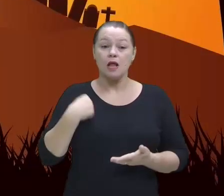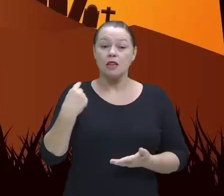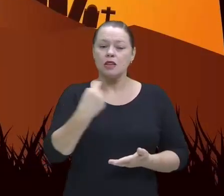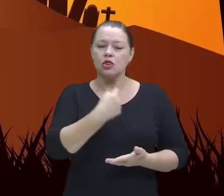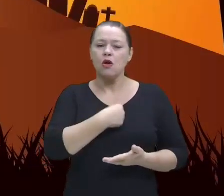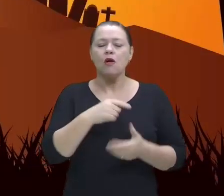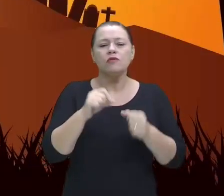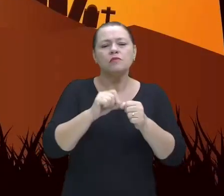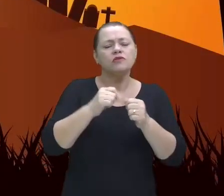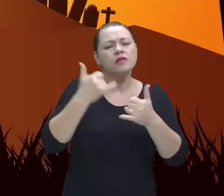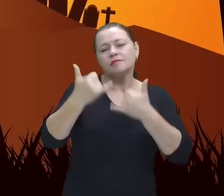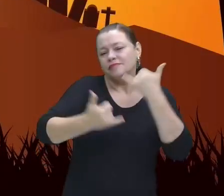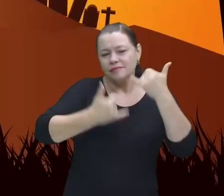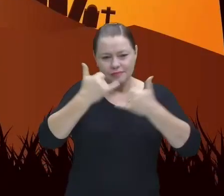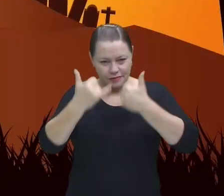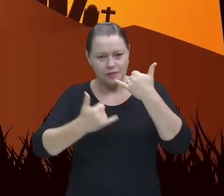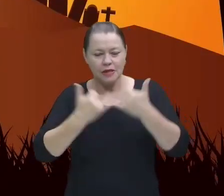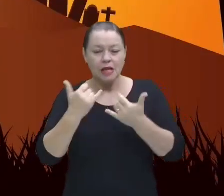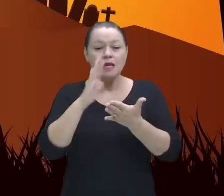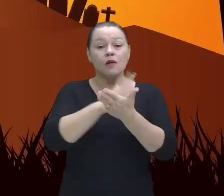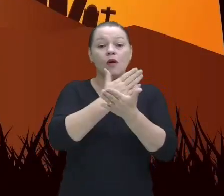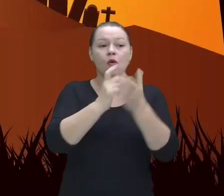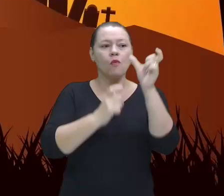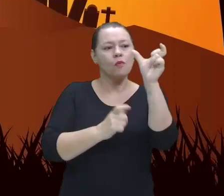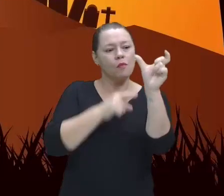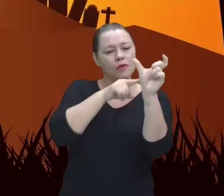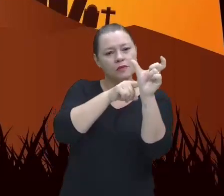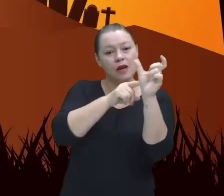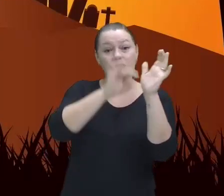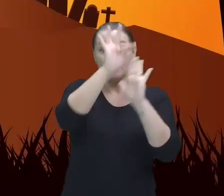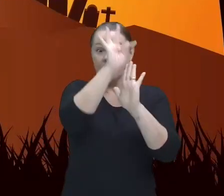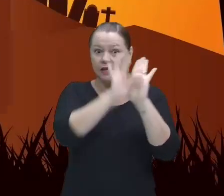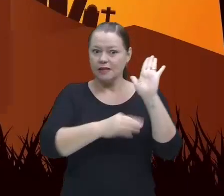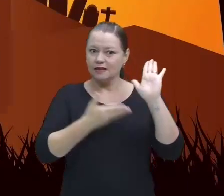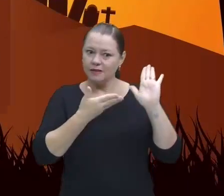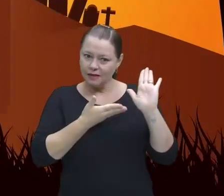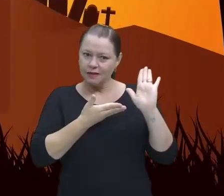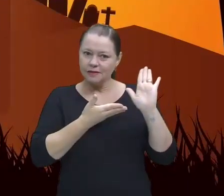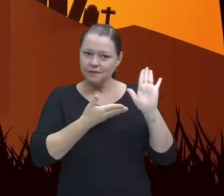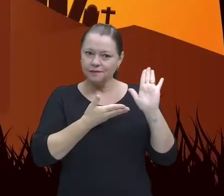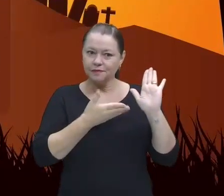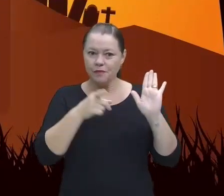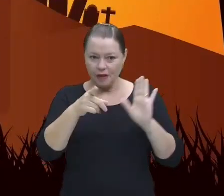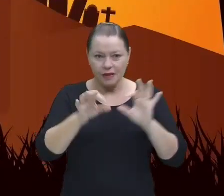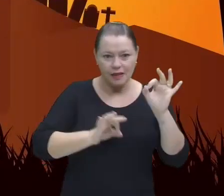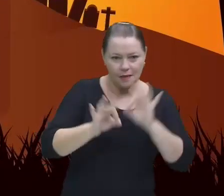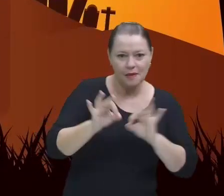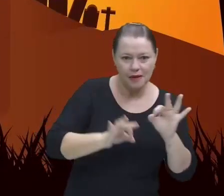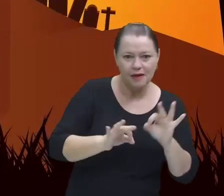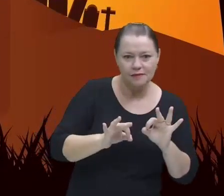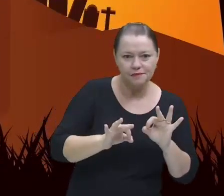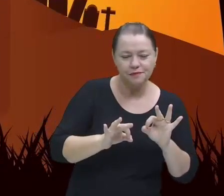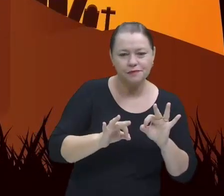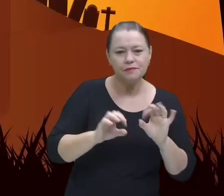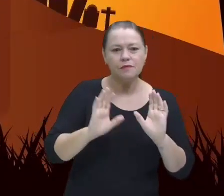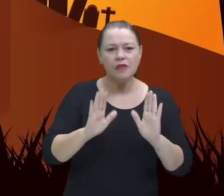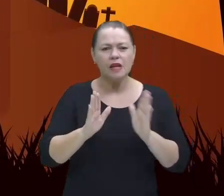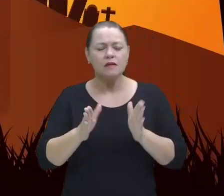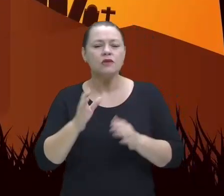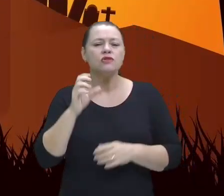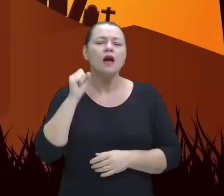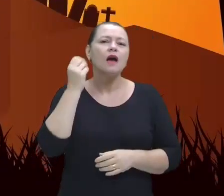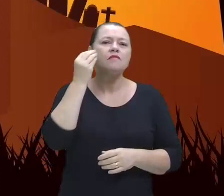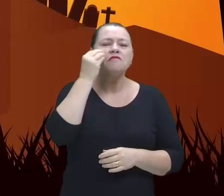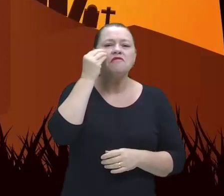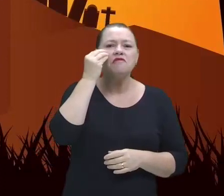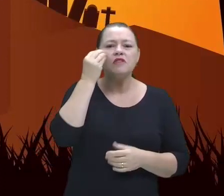um jogo sobre algumas palavrinhas que foram apresentadas nesse texto. Você está preparado? Você já ouviu